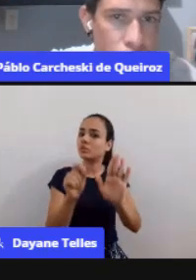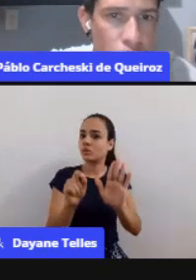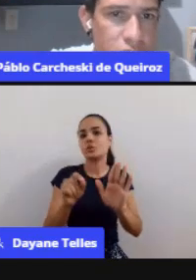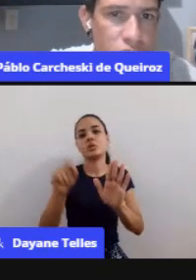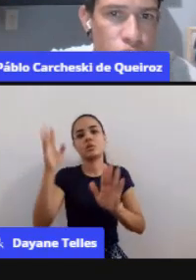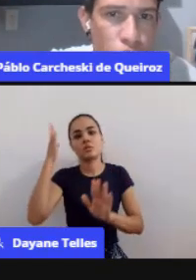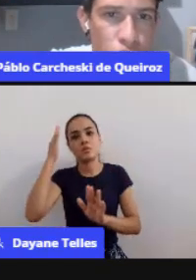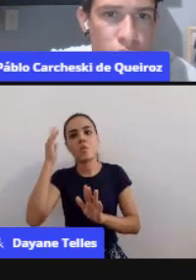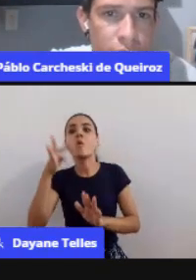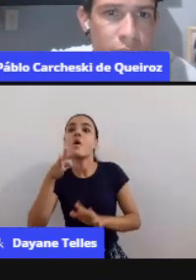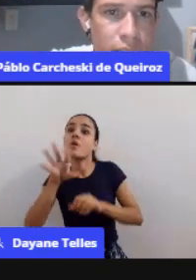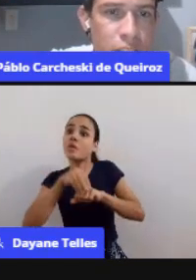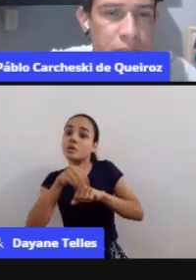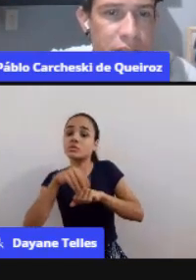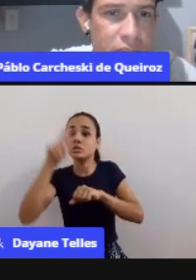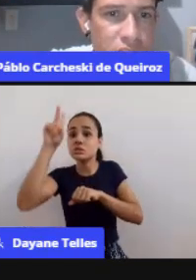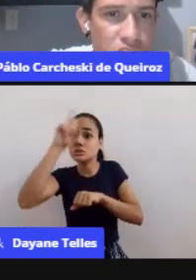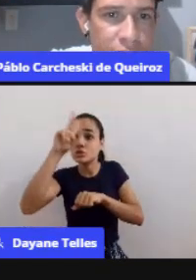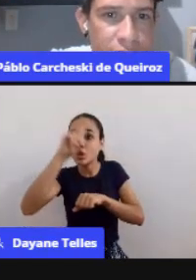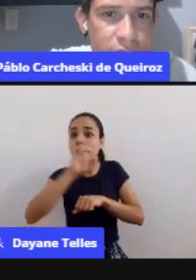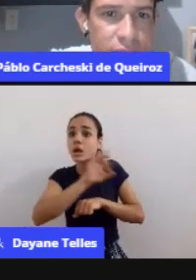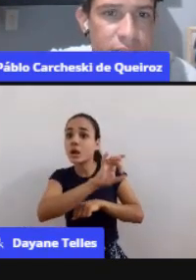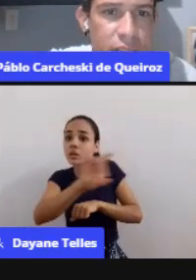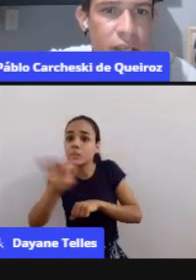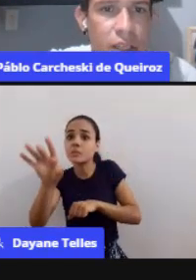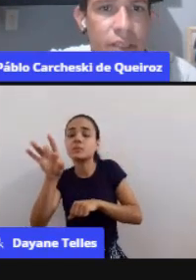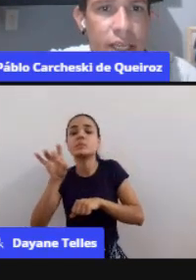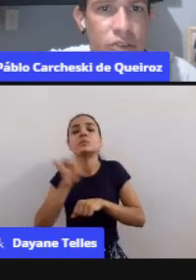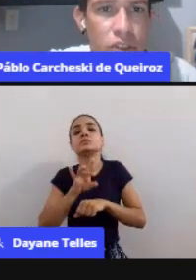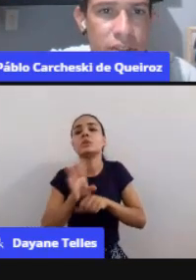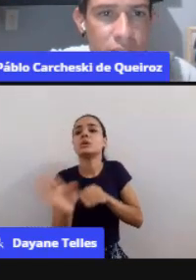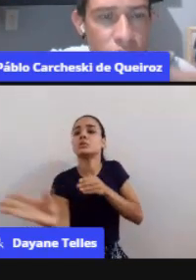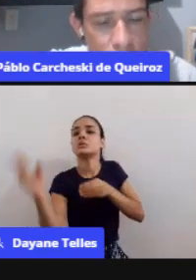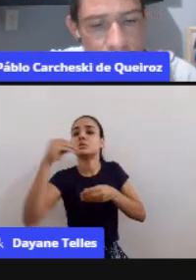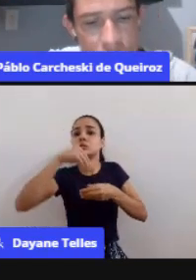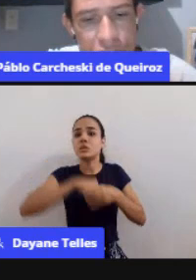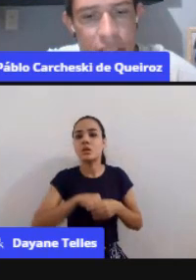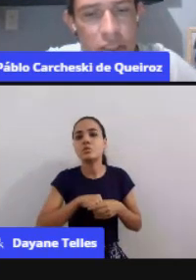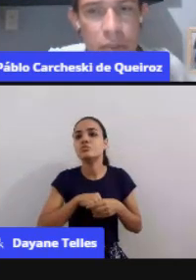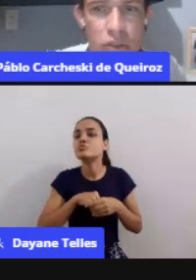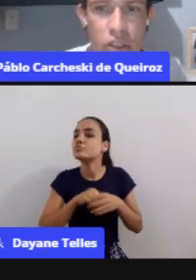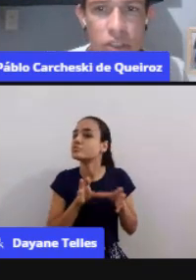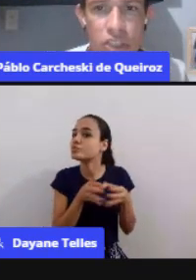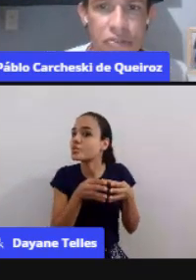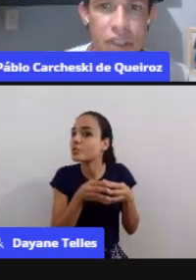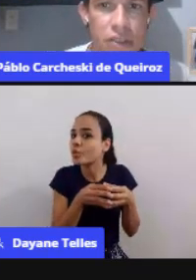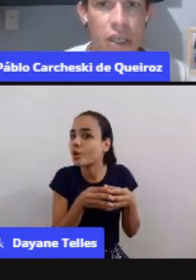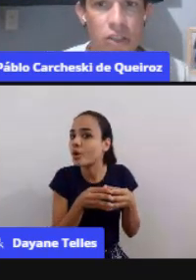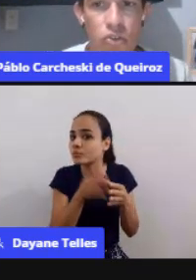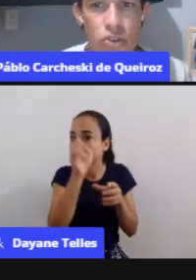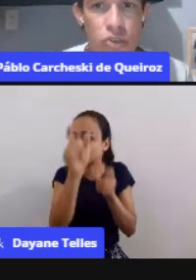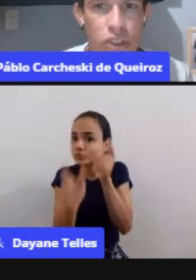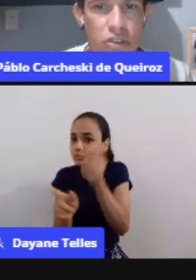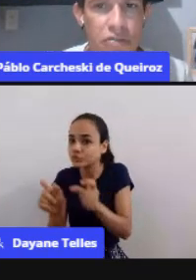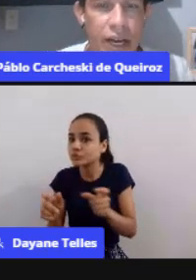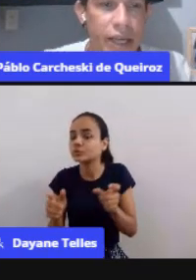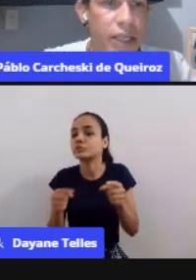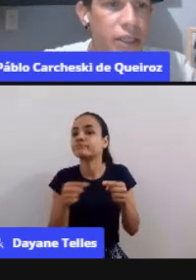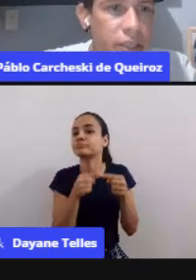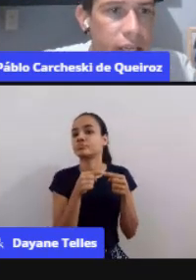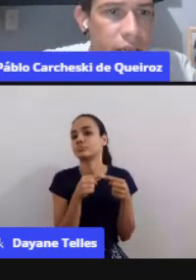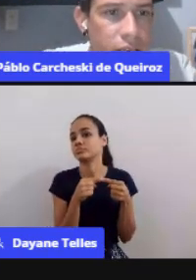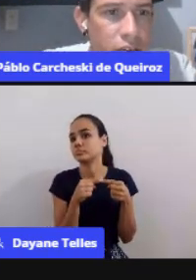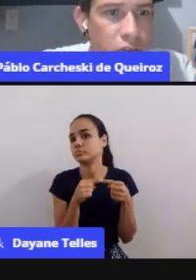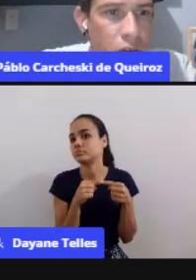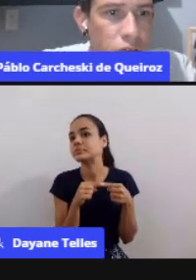matemática, do nosso entorno, né, das pesquisas que a gente realiza, das solicitações que são feitas pelos nossos chefias. Então, tudo isso